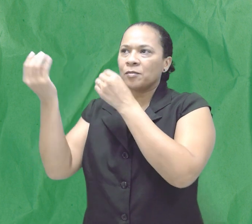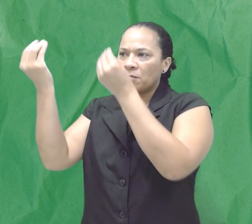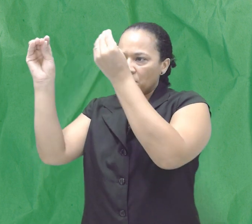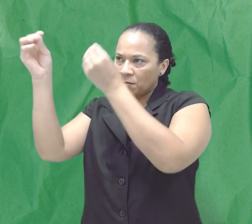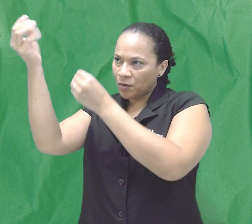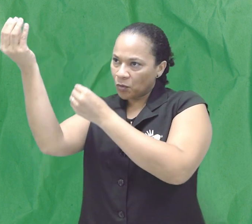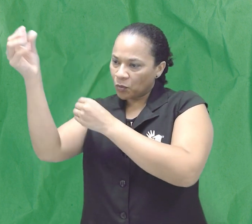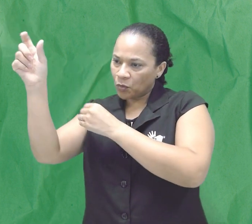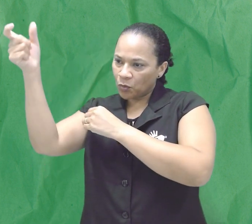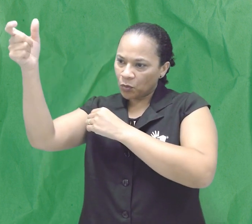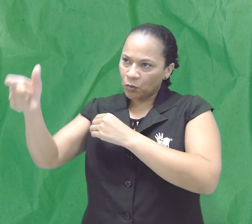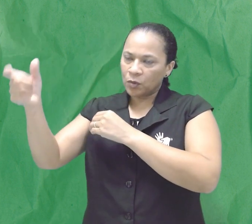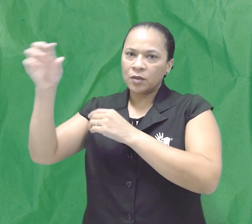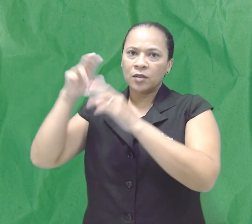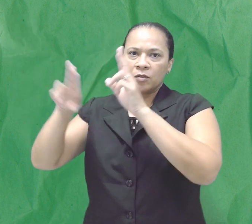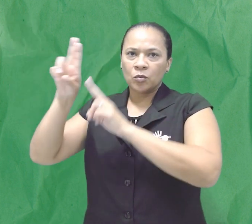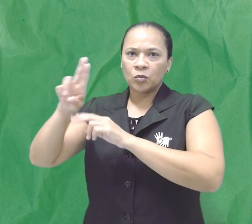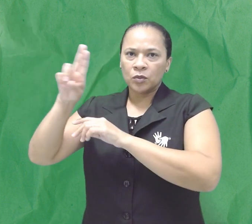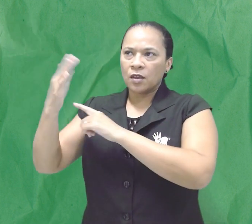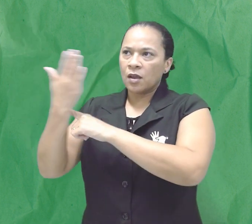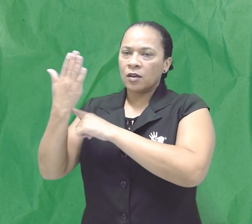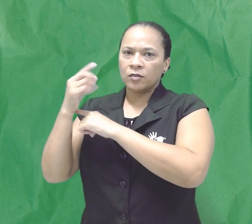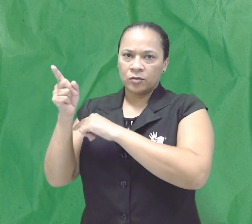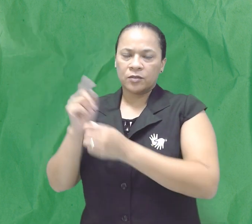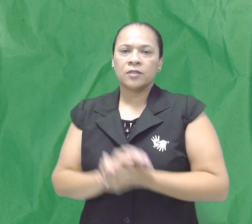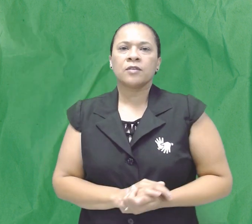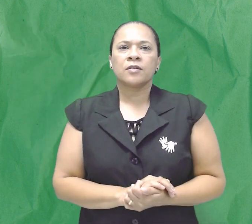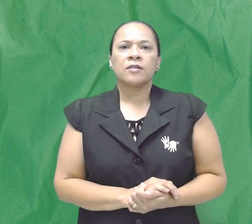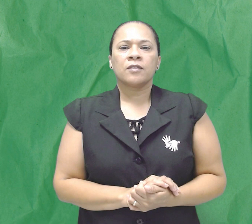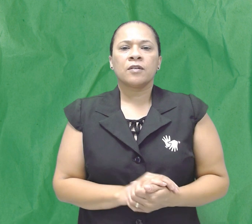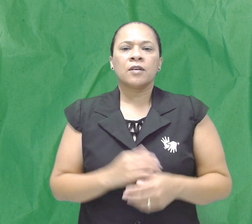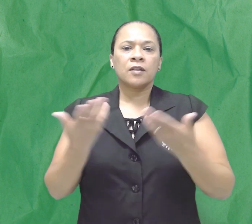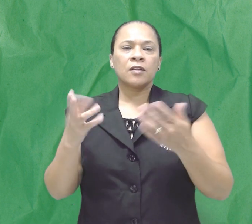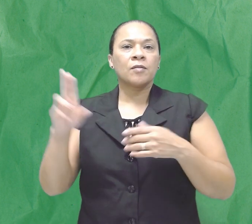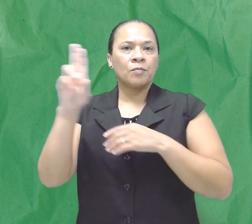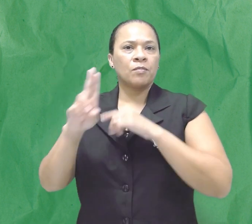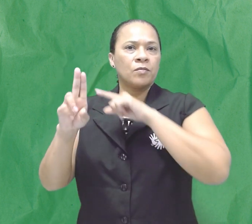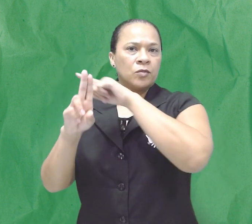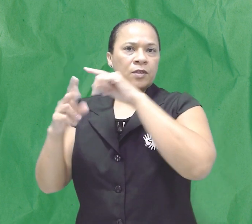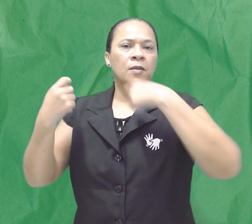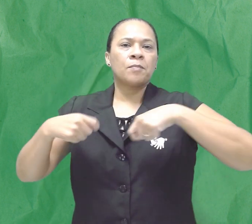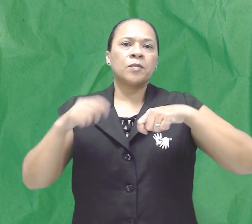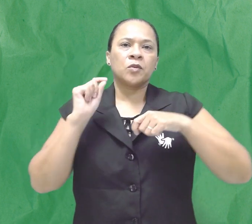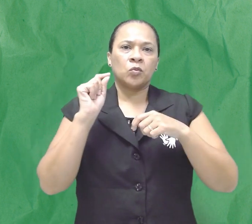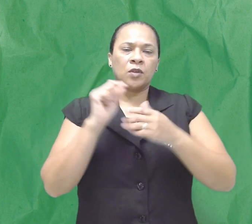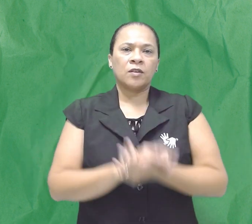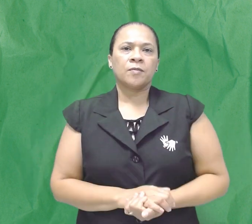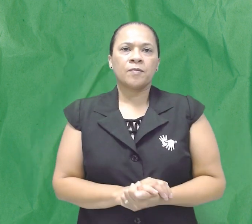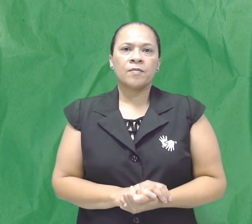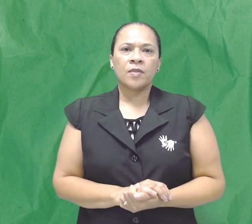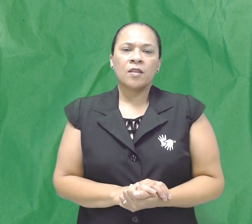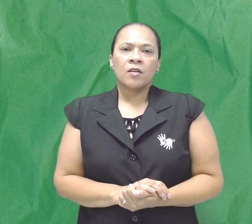para realizar, né, essa titulação ácido-base, é imprescindível que nós conheçamos a